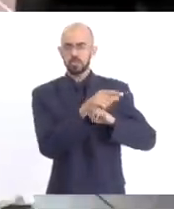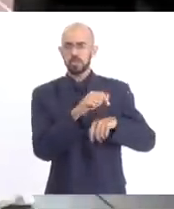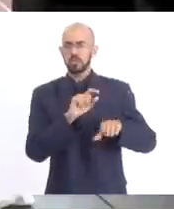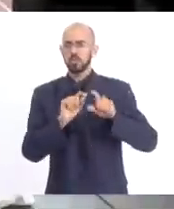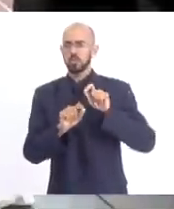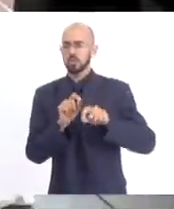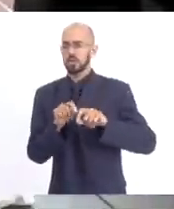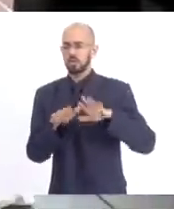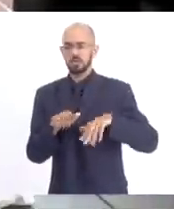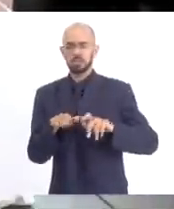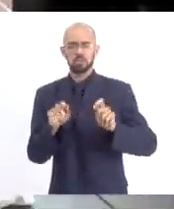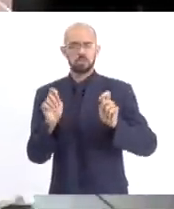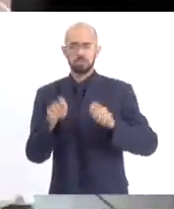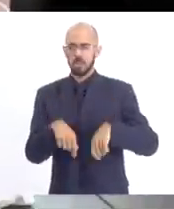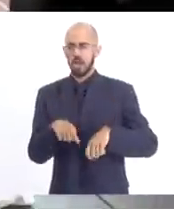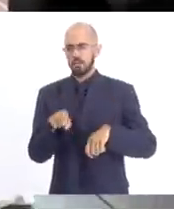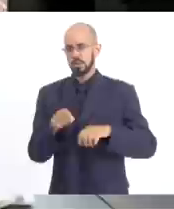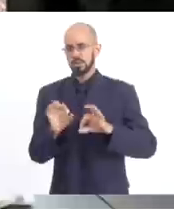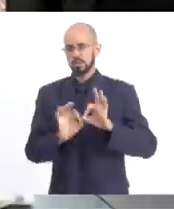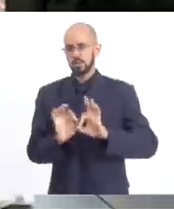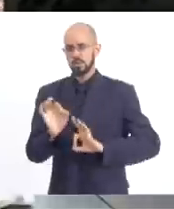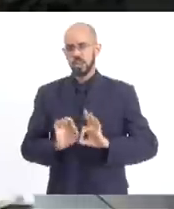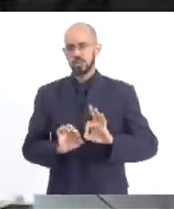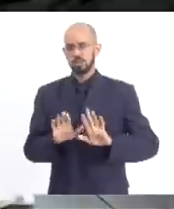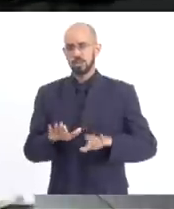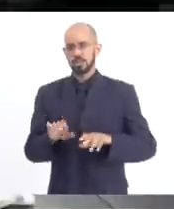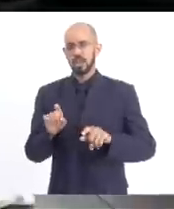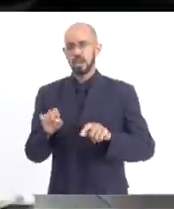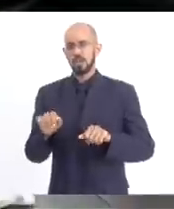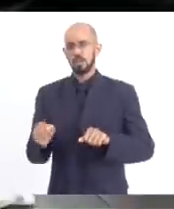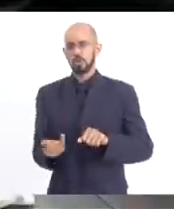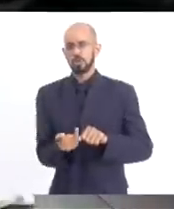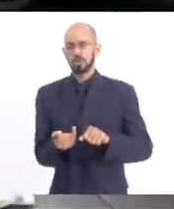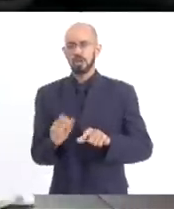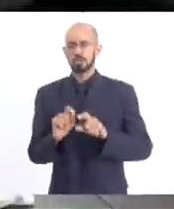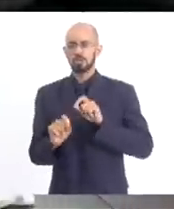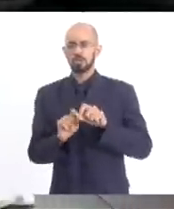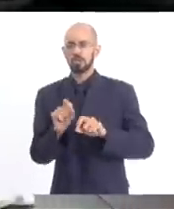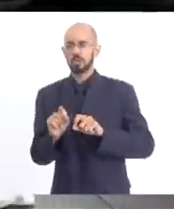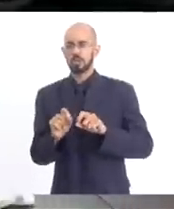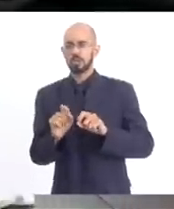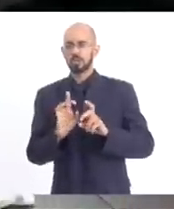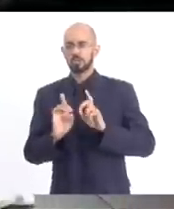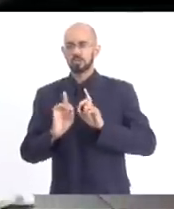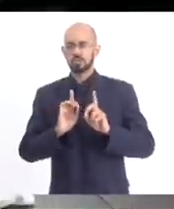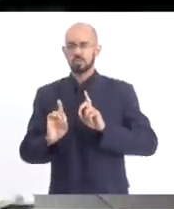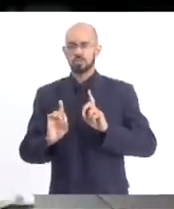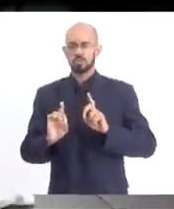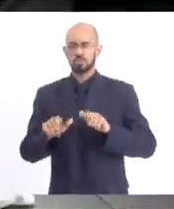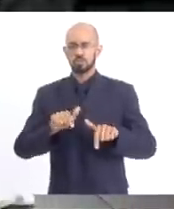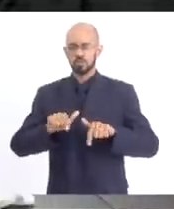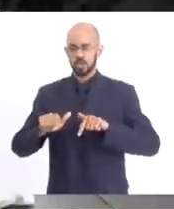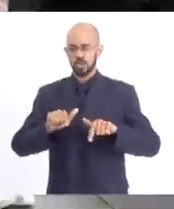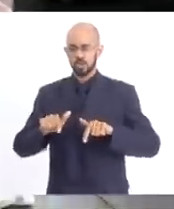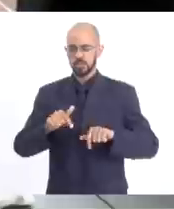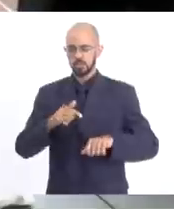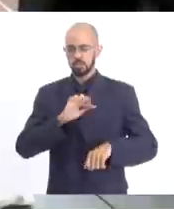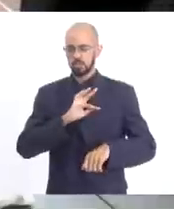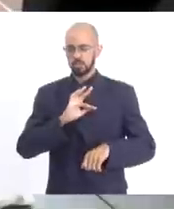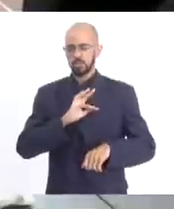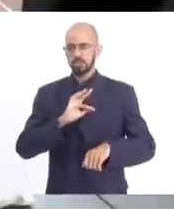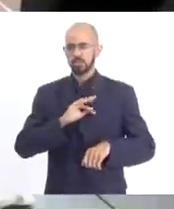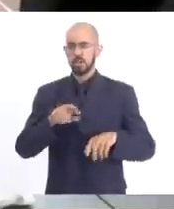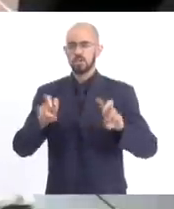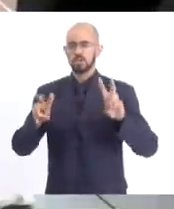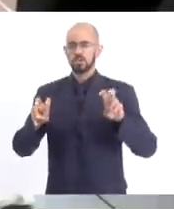nesse projeto, tá? Mas seria a oportunidade de discutir a questão do serviço do policial no que